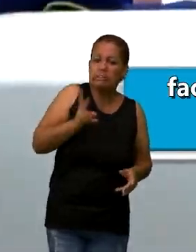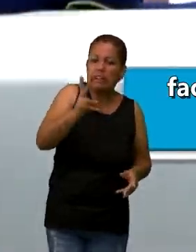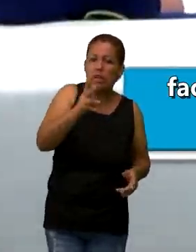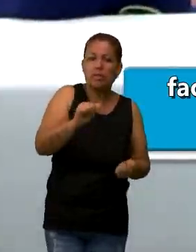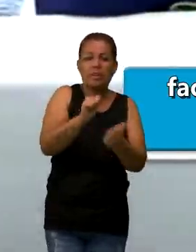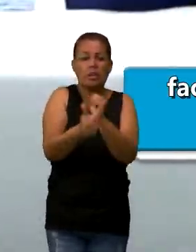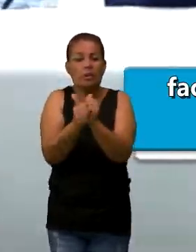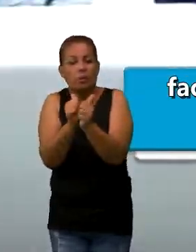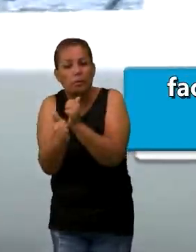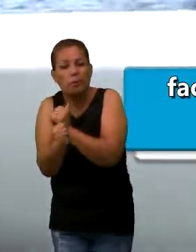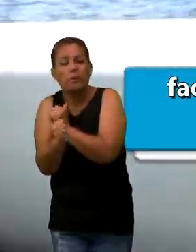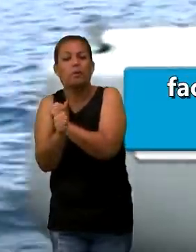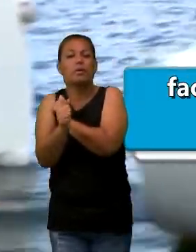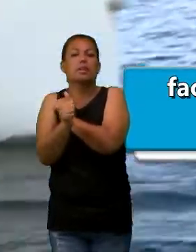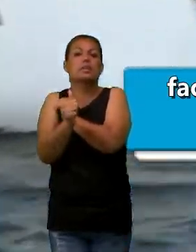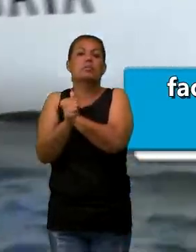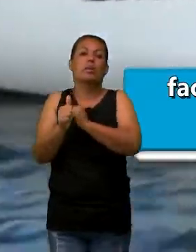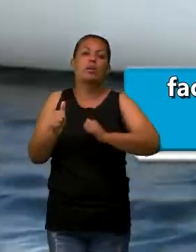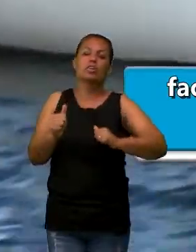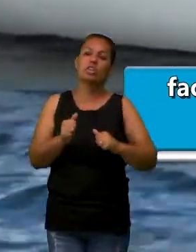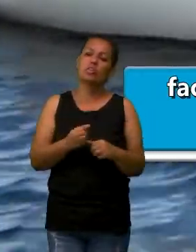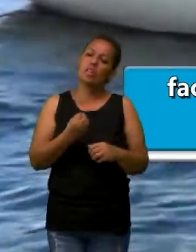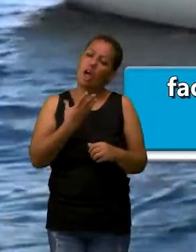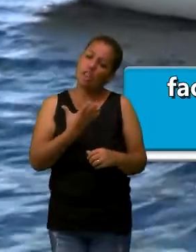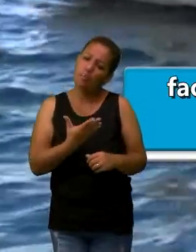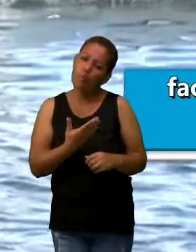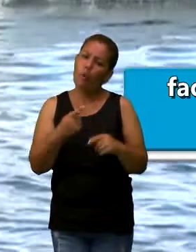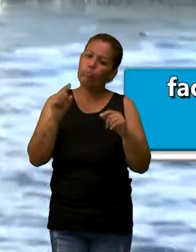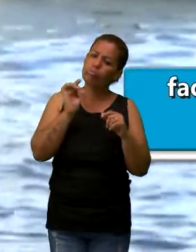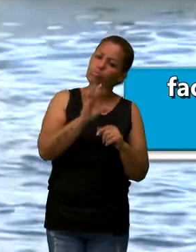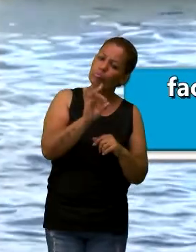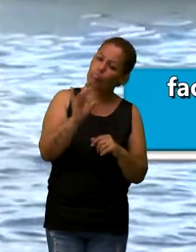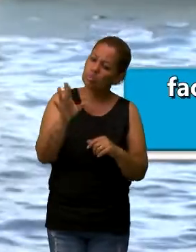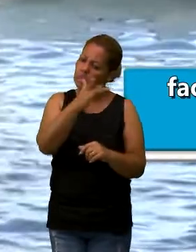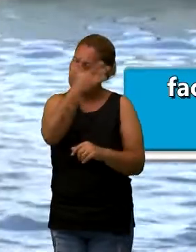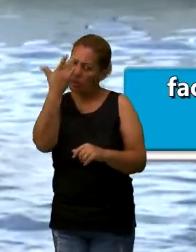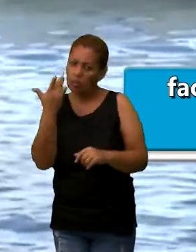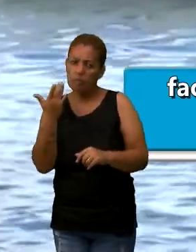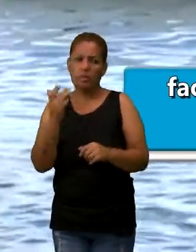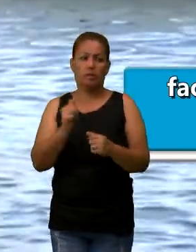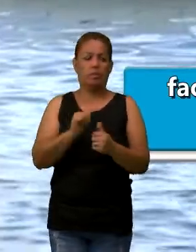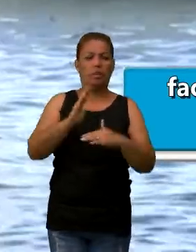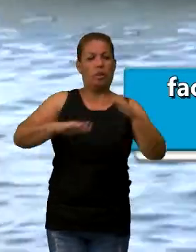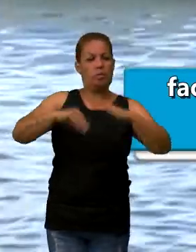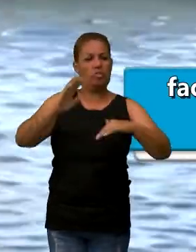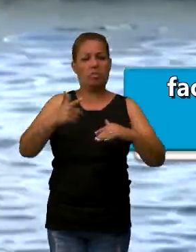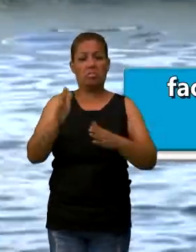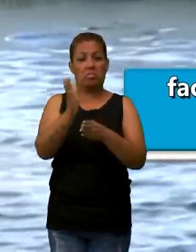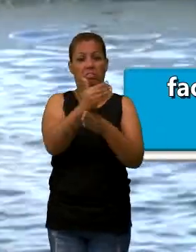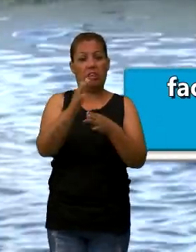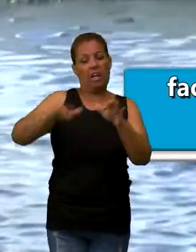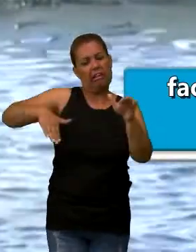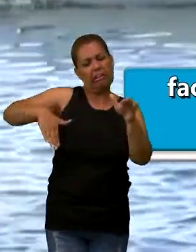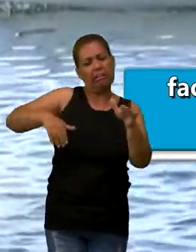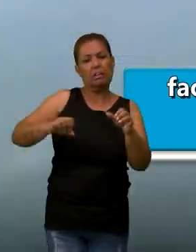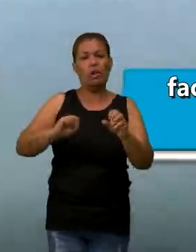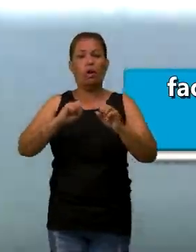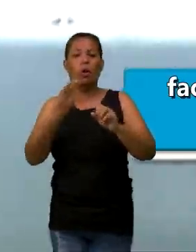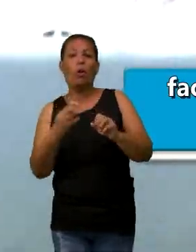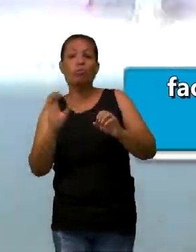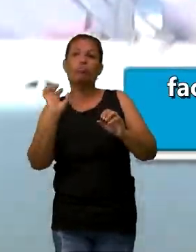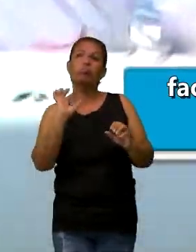esporte que você se adéqua a deco ea praticar vela e natação